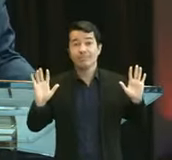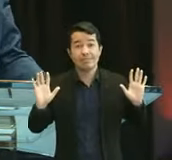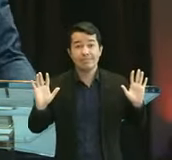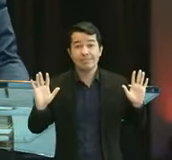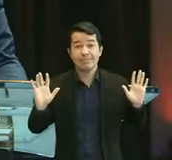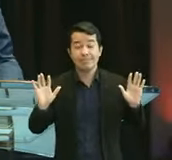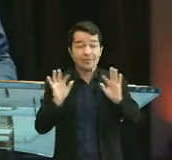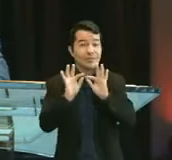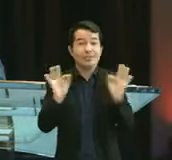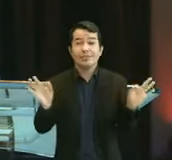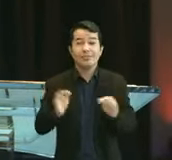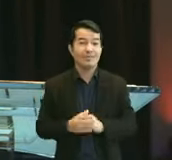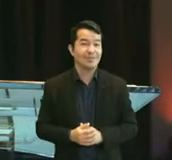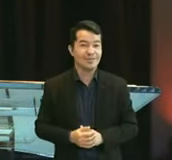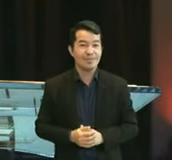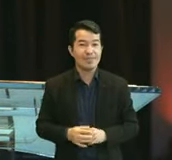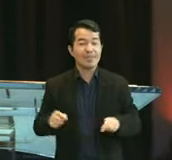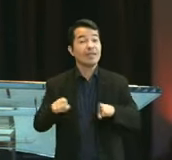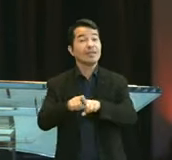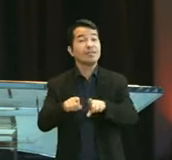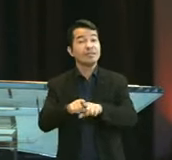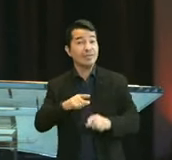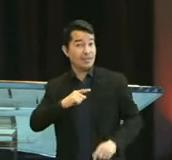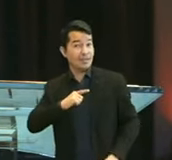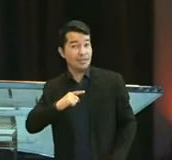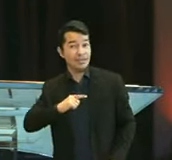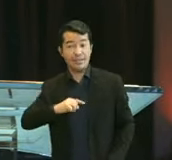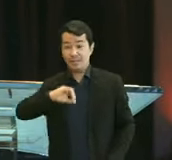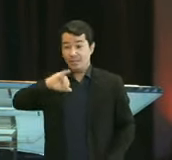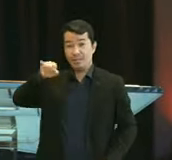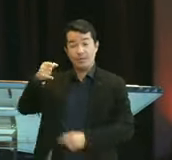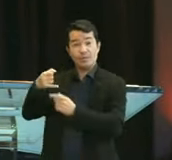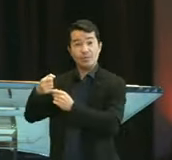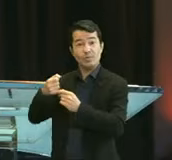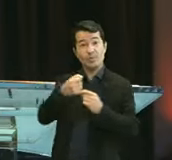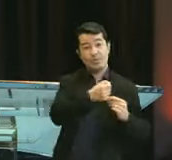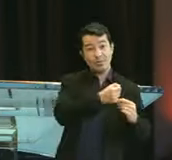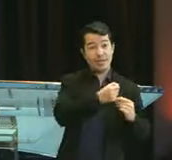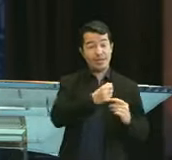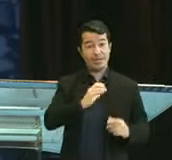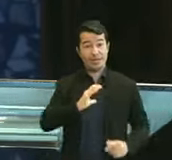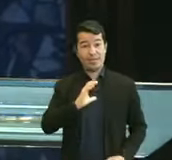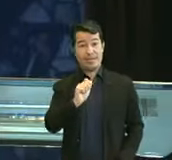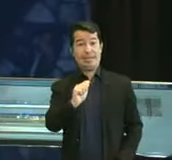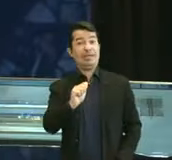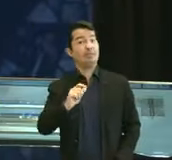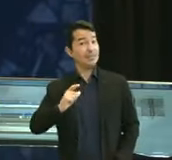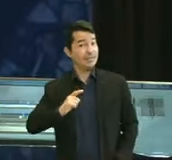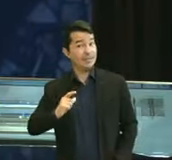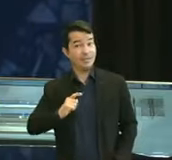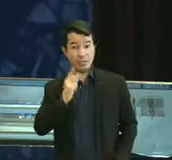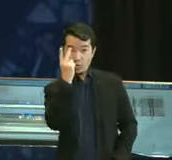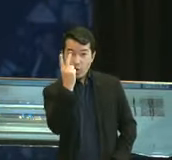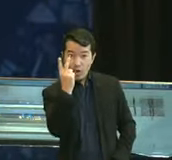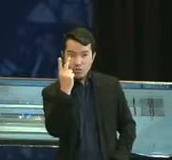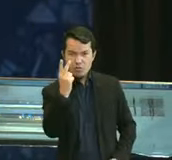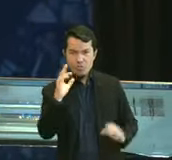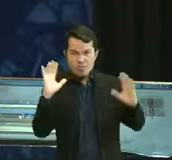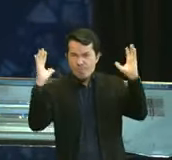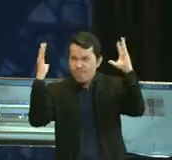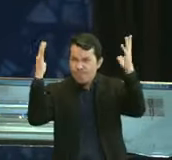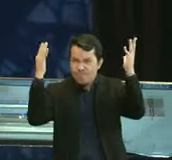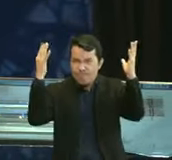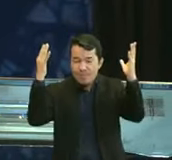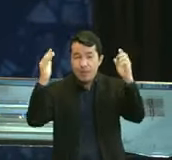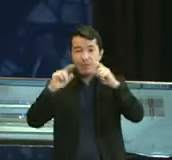Josué e Caleb, quando entram na terra prometida, as pessoas só viam os gigantes,